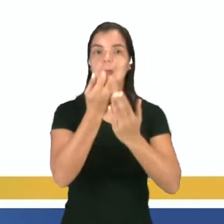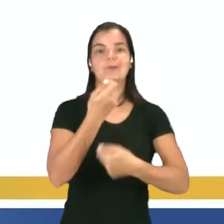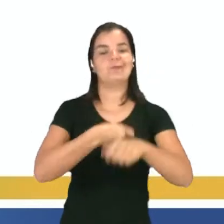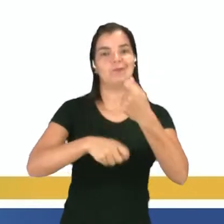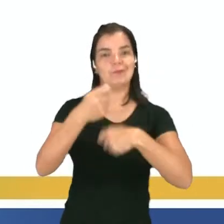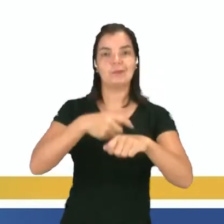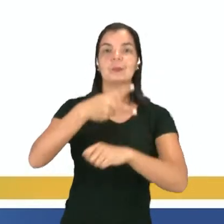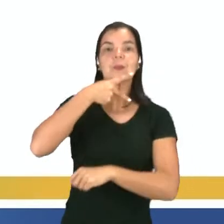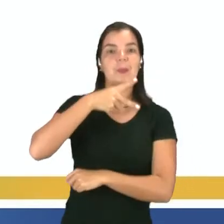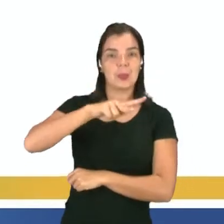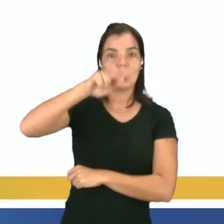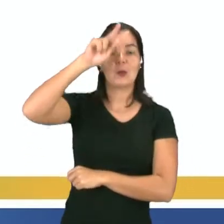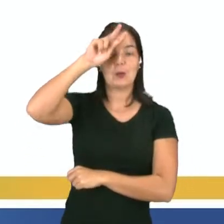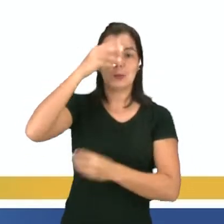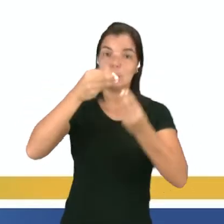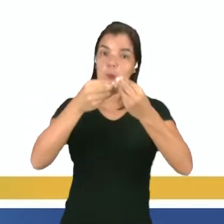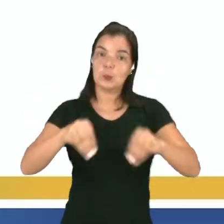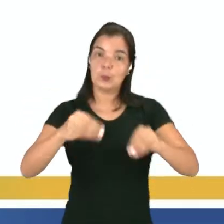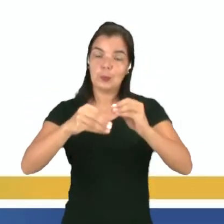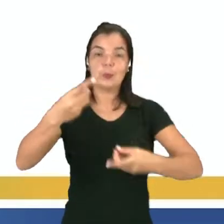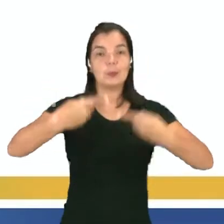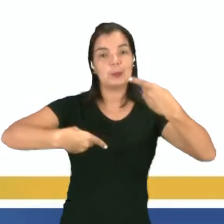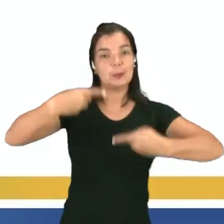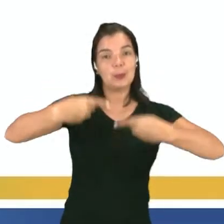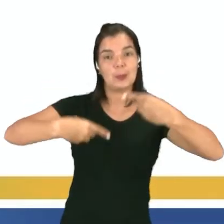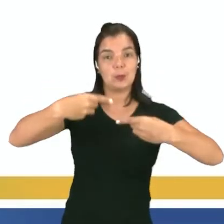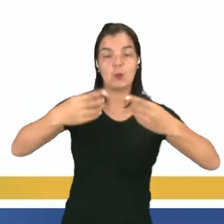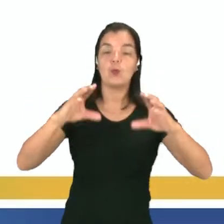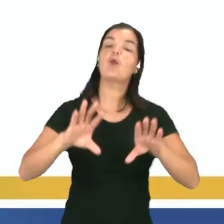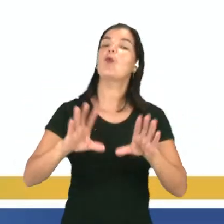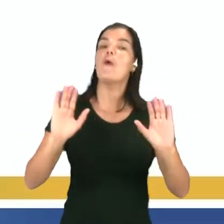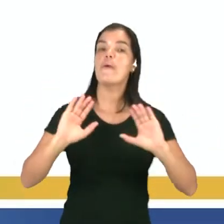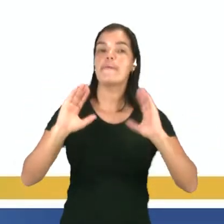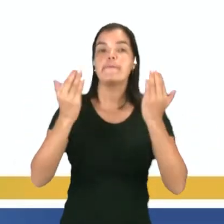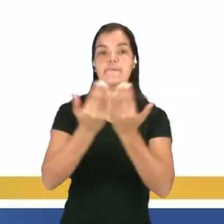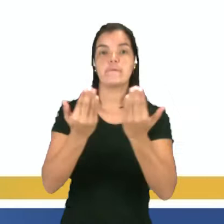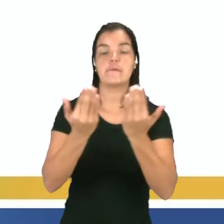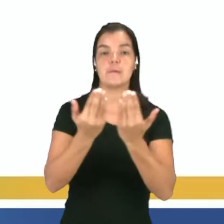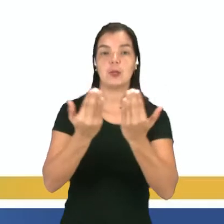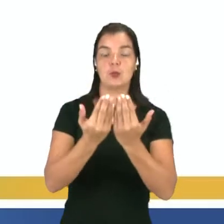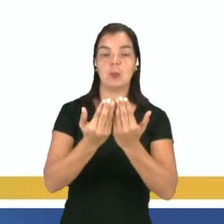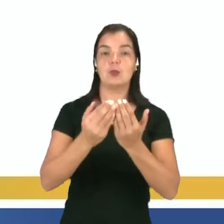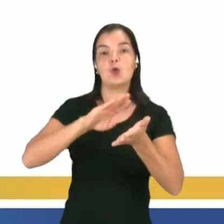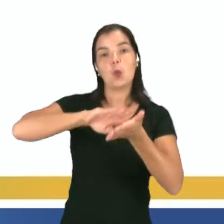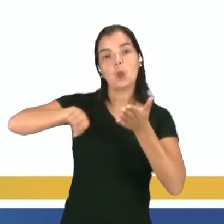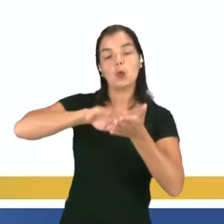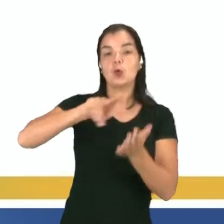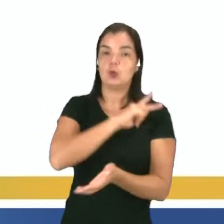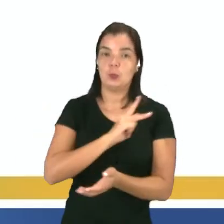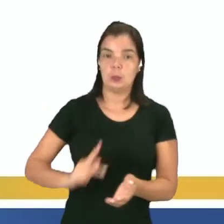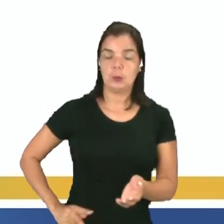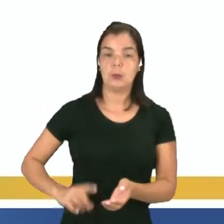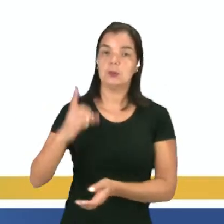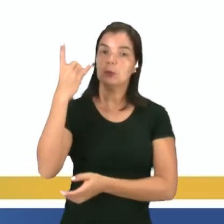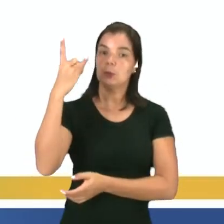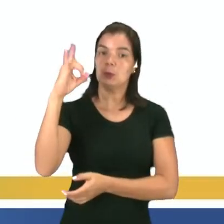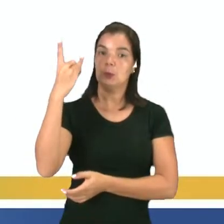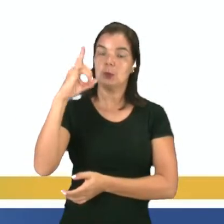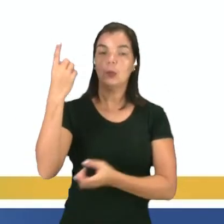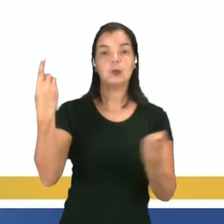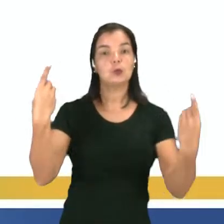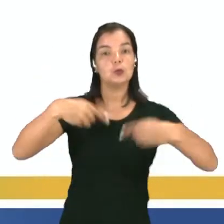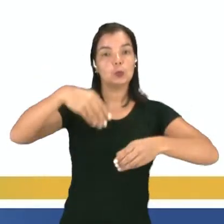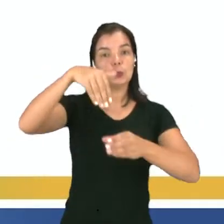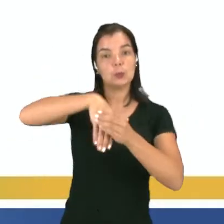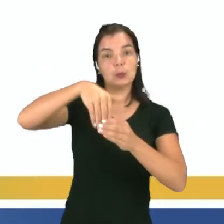O Peru, crise política com o fechamento do Congresso e abertura de impeachment. No caso da Bolívia, disputa